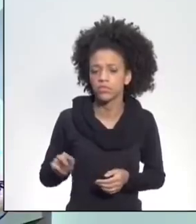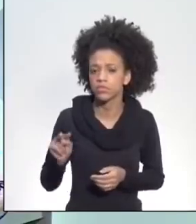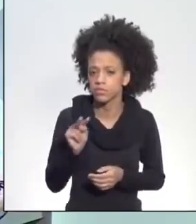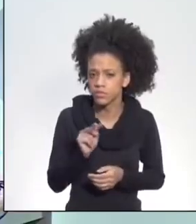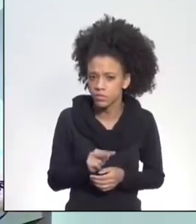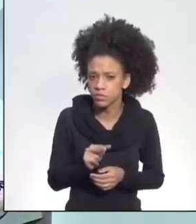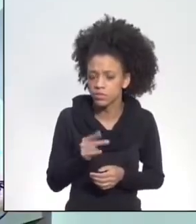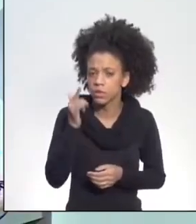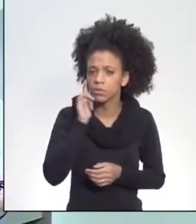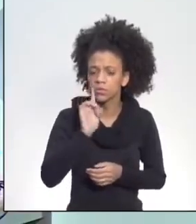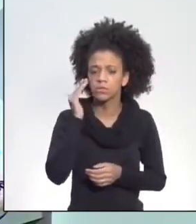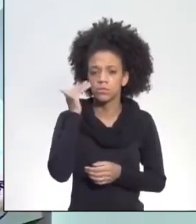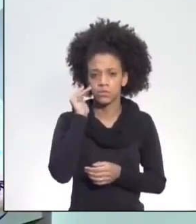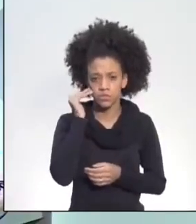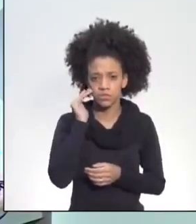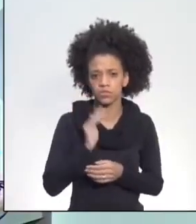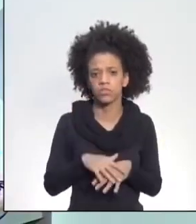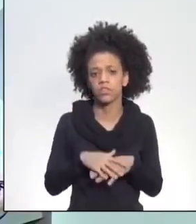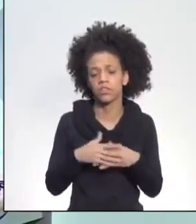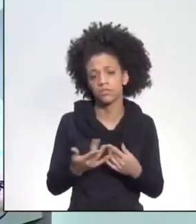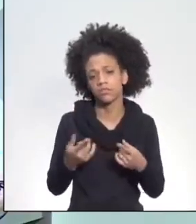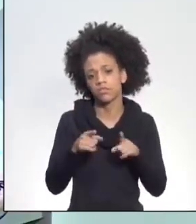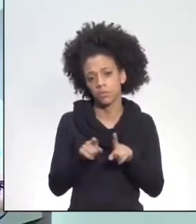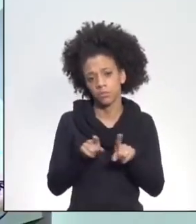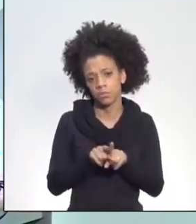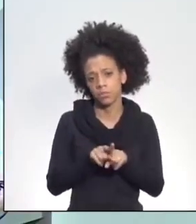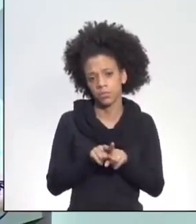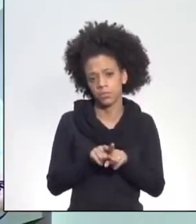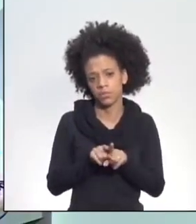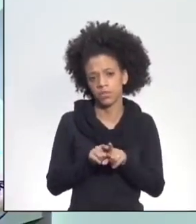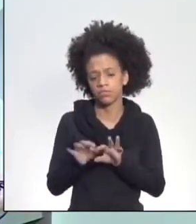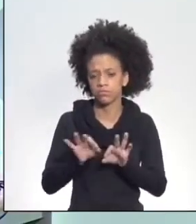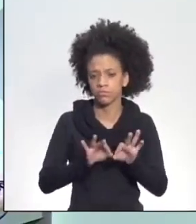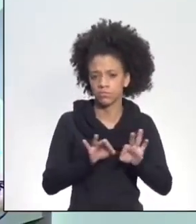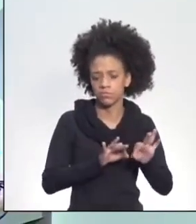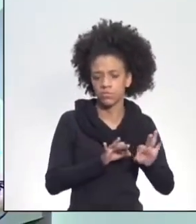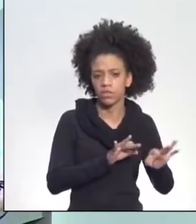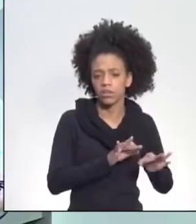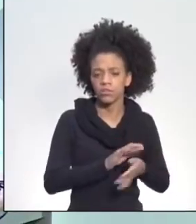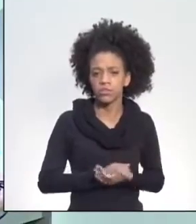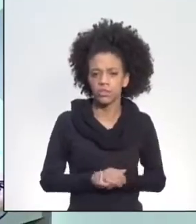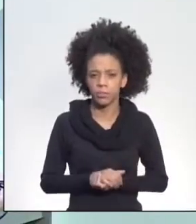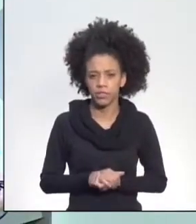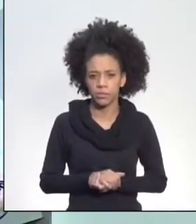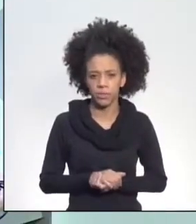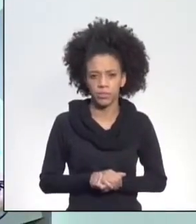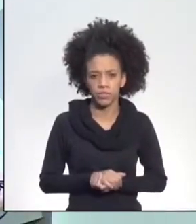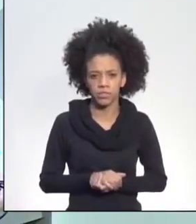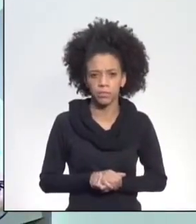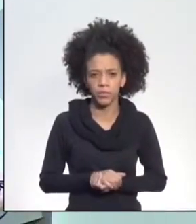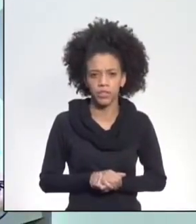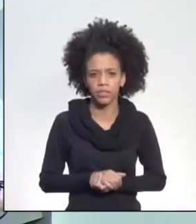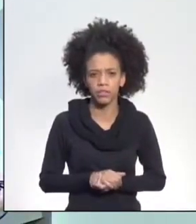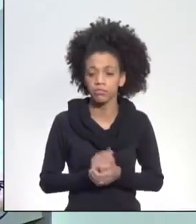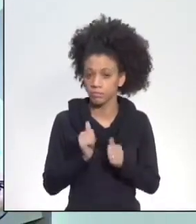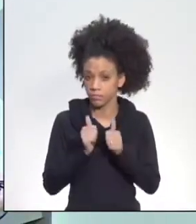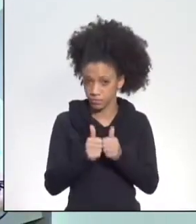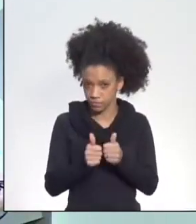então, entender e até mesmo realizar aí intervenções artísticas nas suas unidades escolares. Tudo bem?